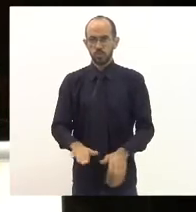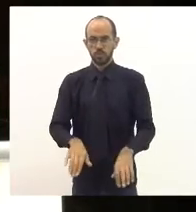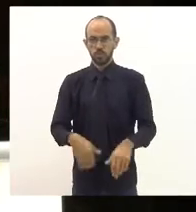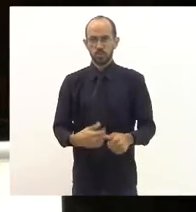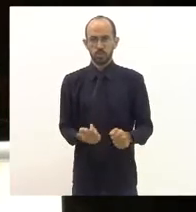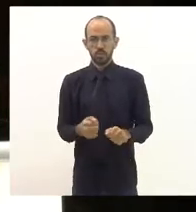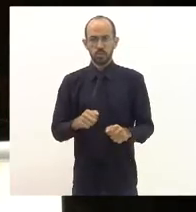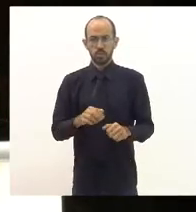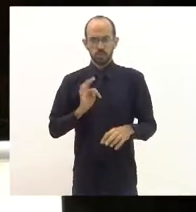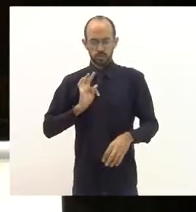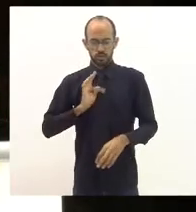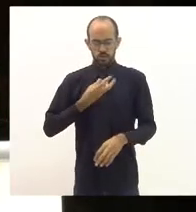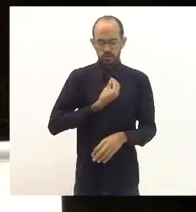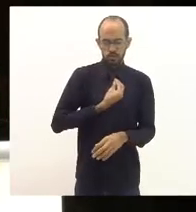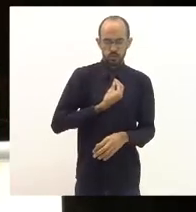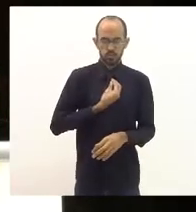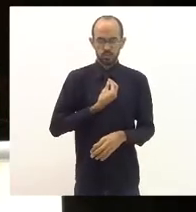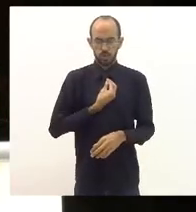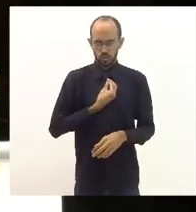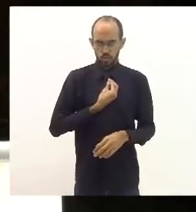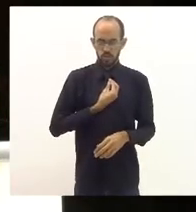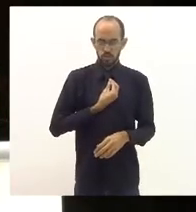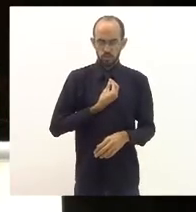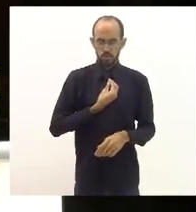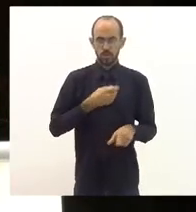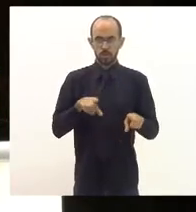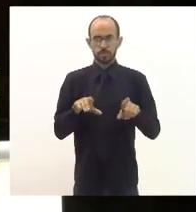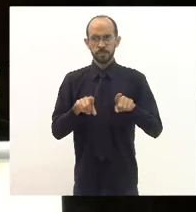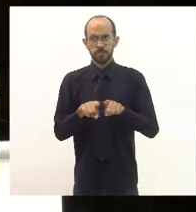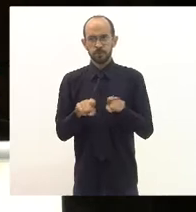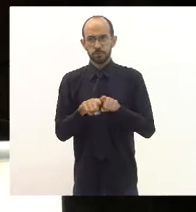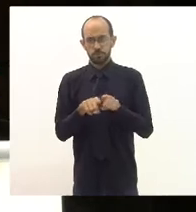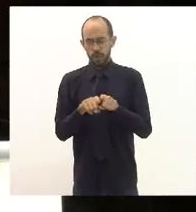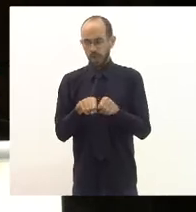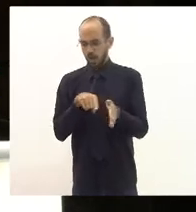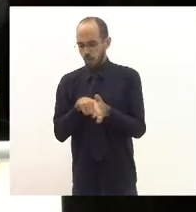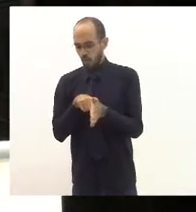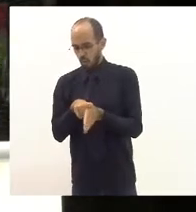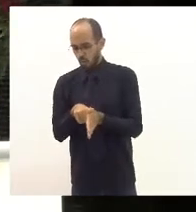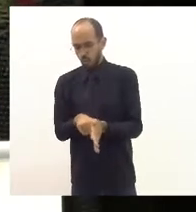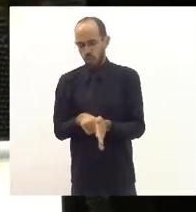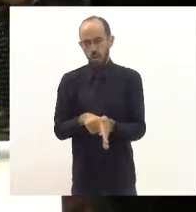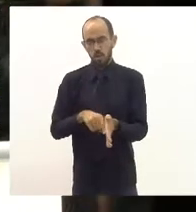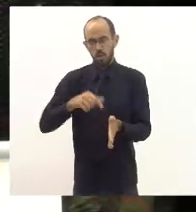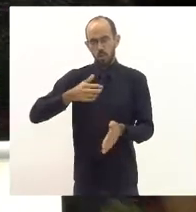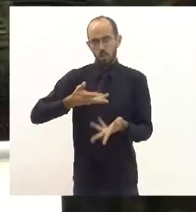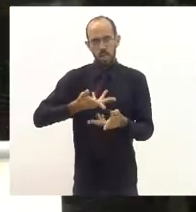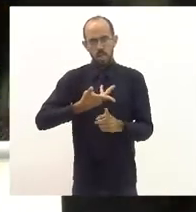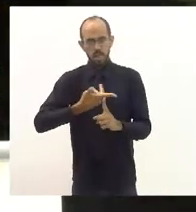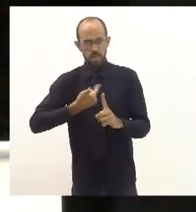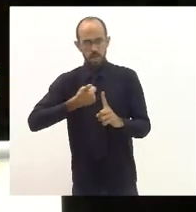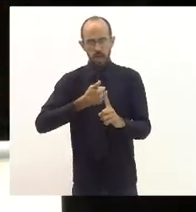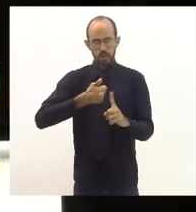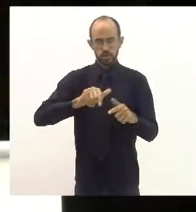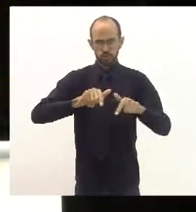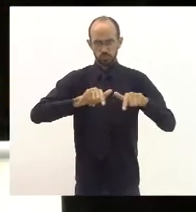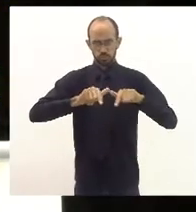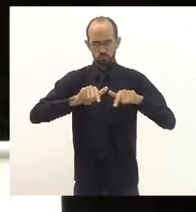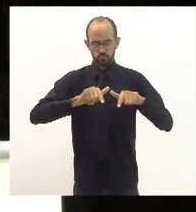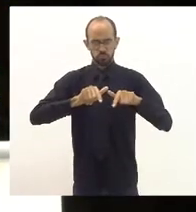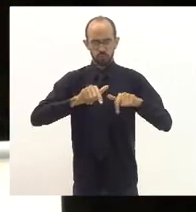processo transexualizador, bem como auditoria em relação à qualidade de atendimento prestado no Hospital Universitário Pedro